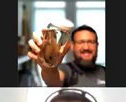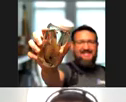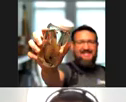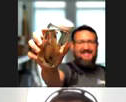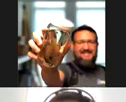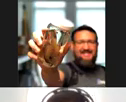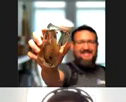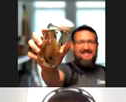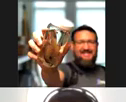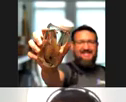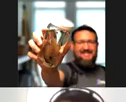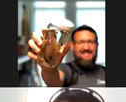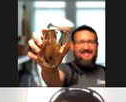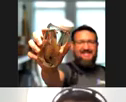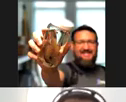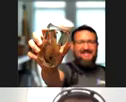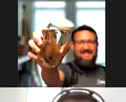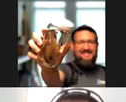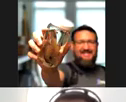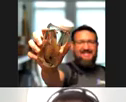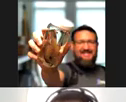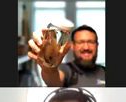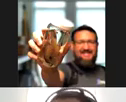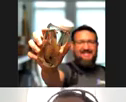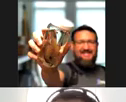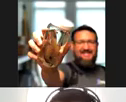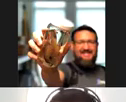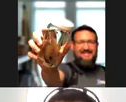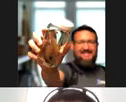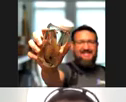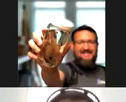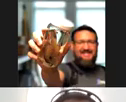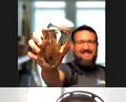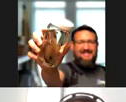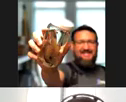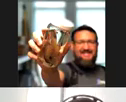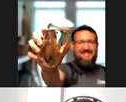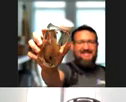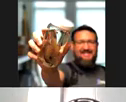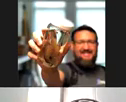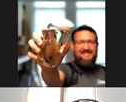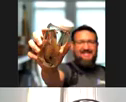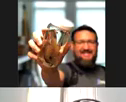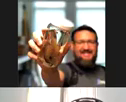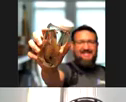indivíduo. Não foi em 2010, tá? Ela já existia um pouco antes, eu estou só colocando aqui que ela se popularizou mais. A ideia da